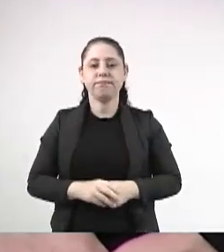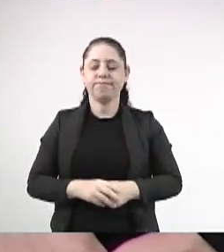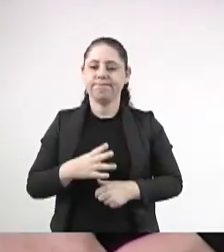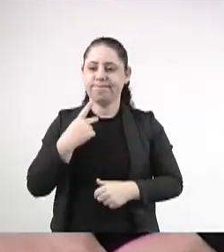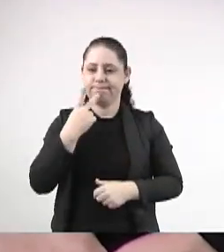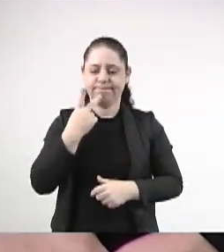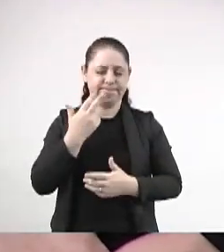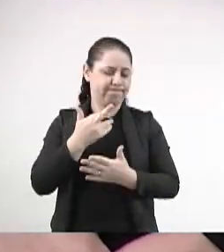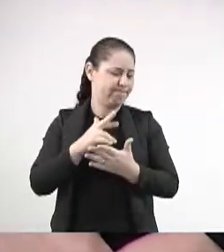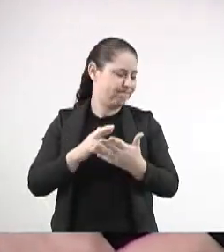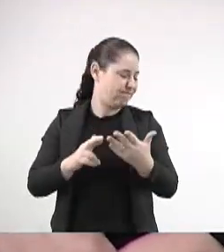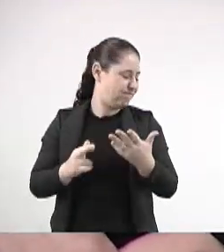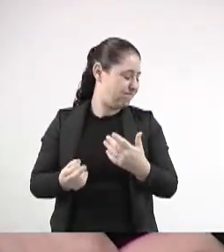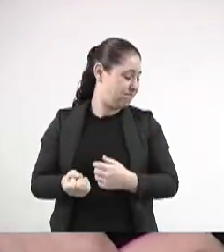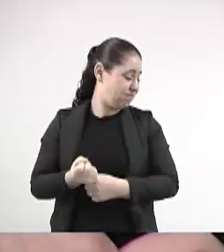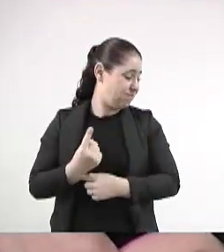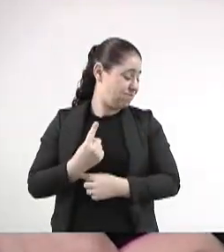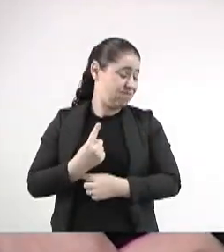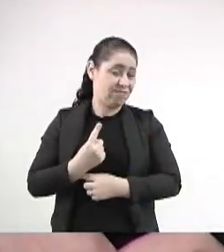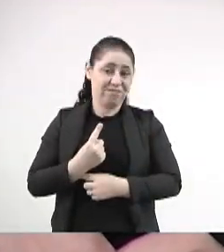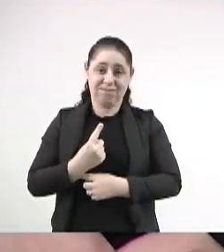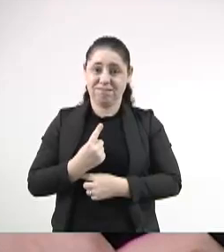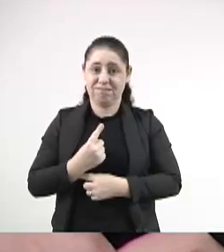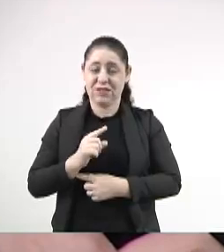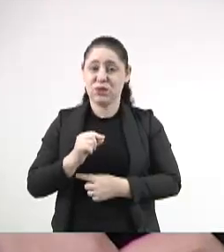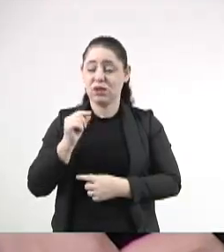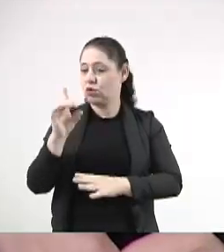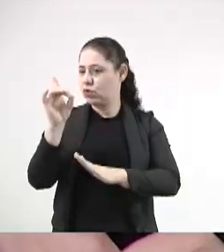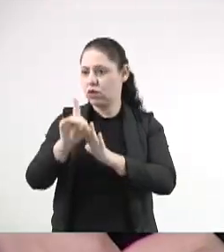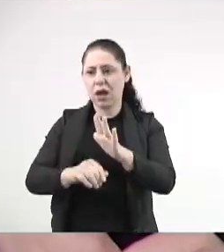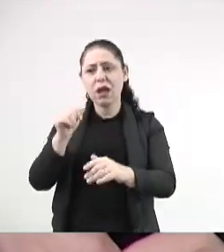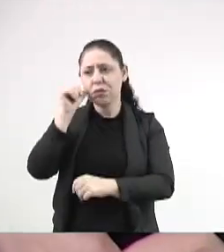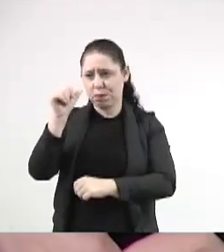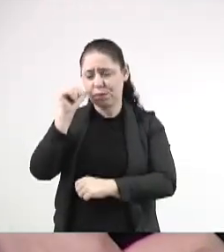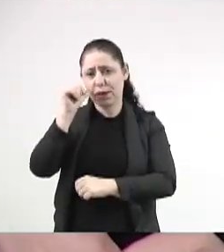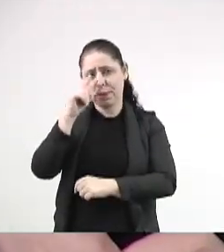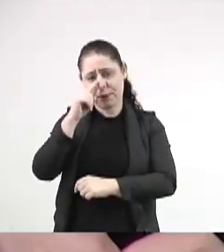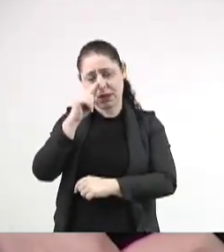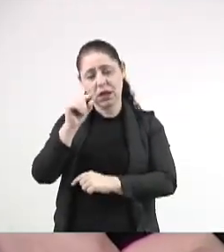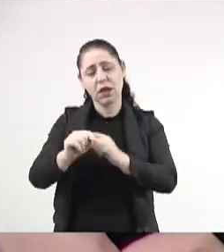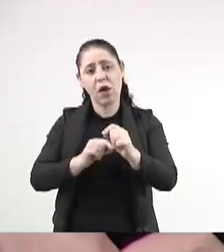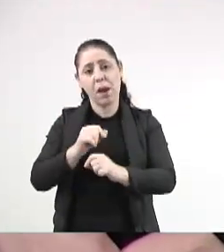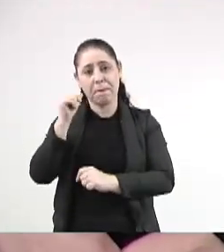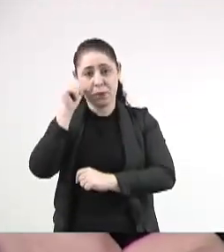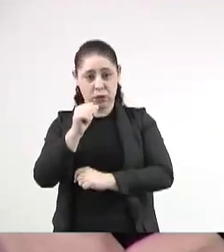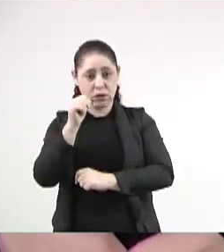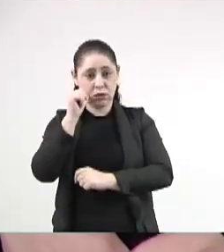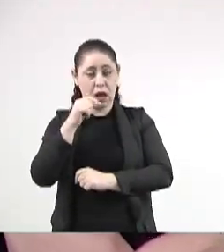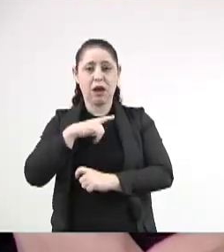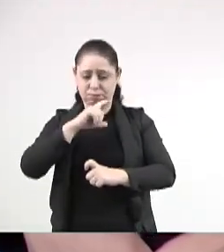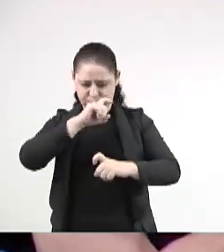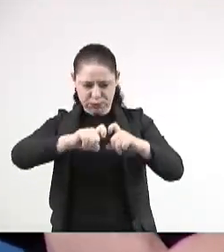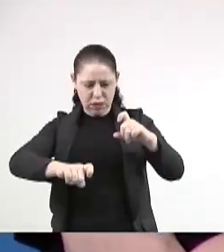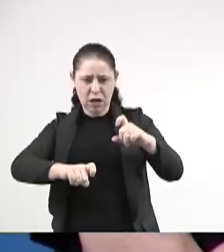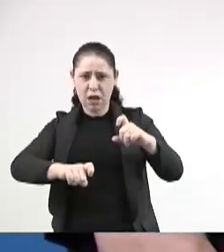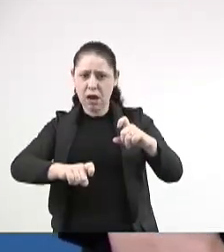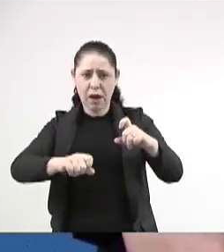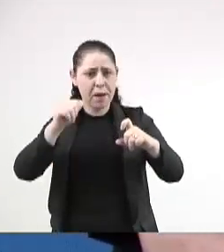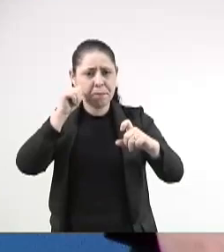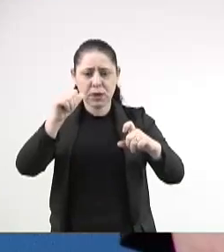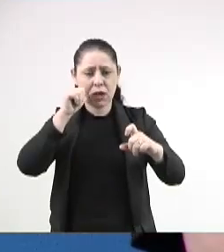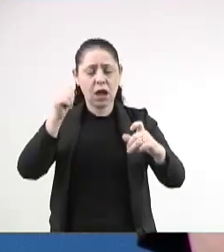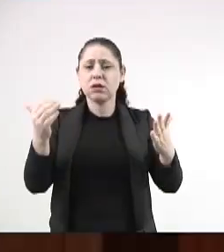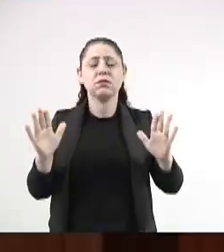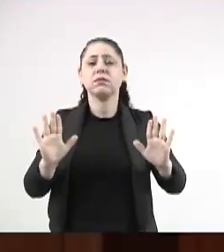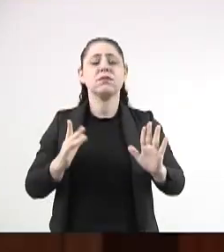relatos são de chocar. É direito de uma mãe, de uma mulher que foi estuprada, uma mulher não, eu vou